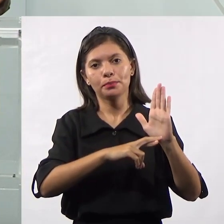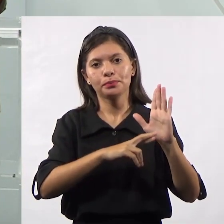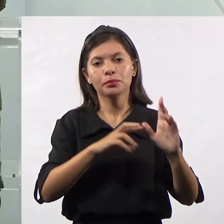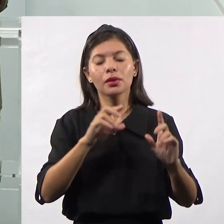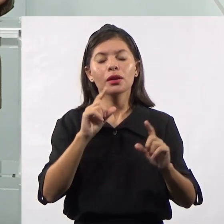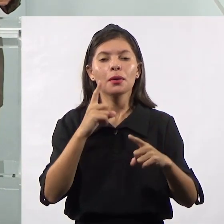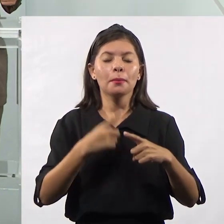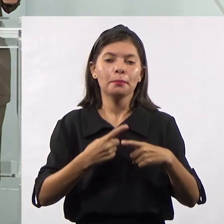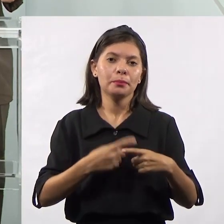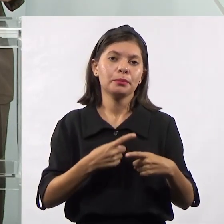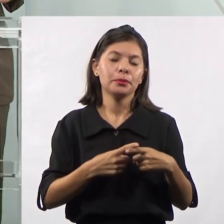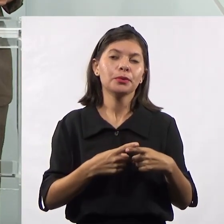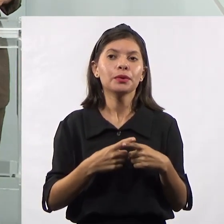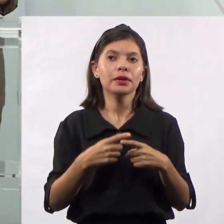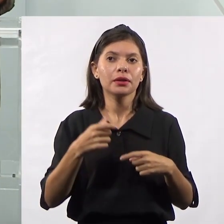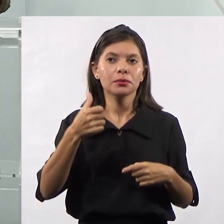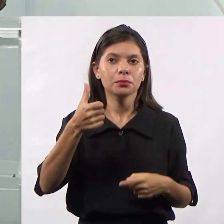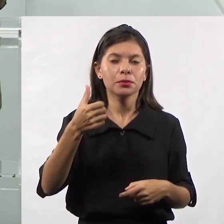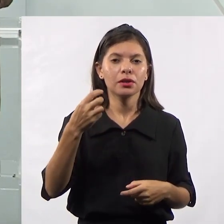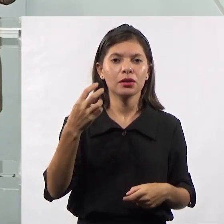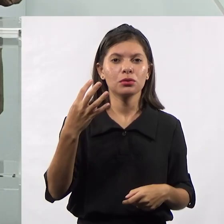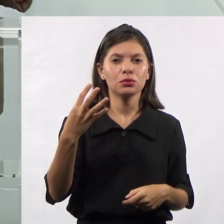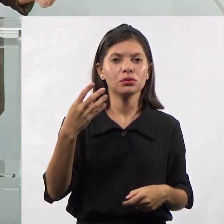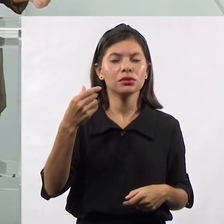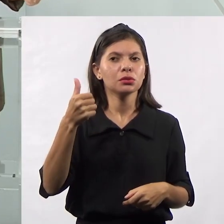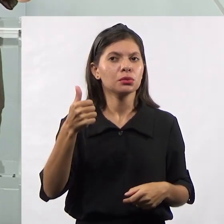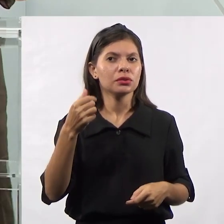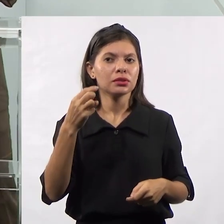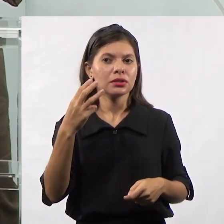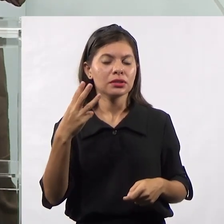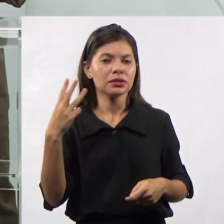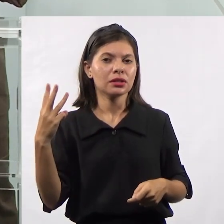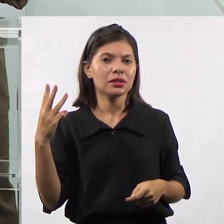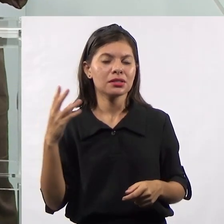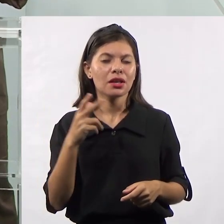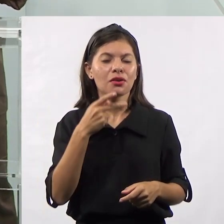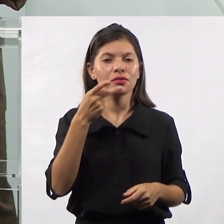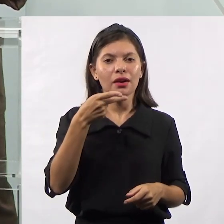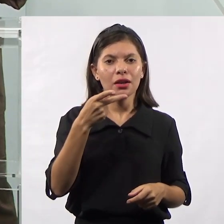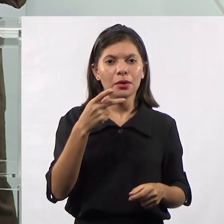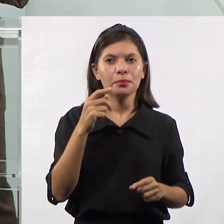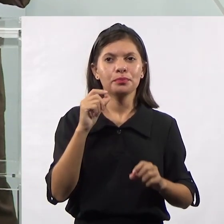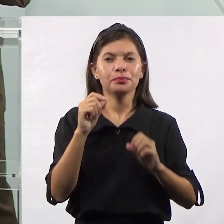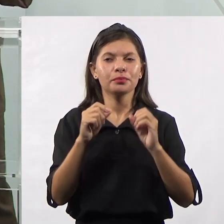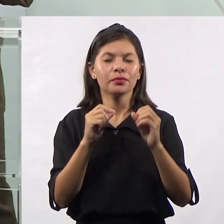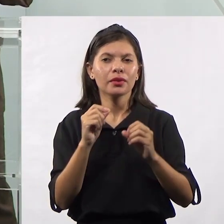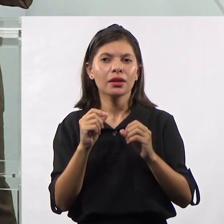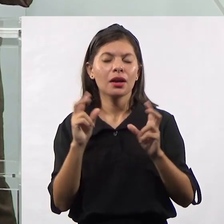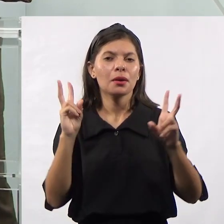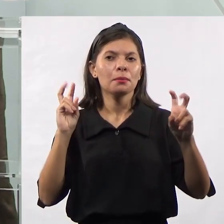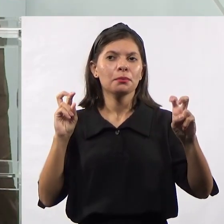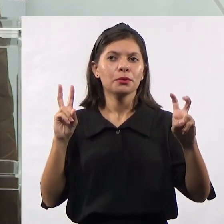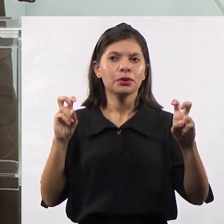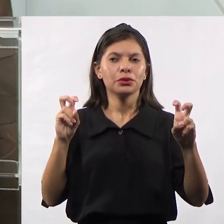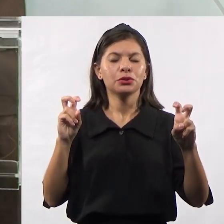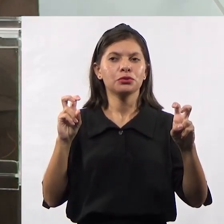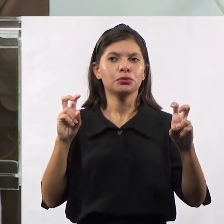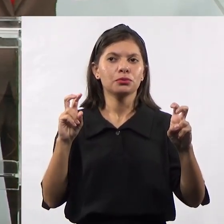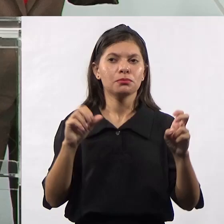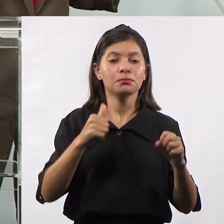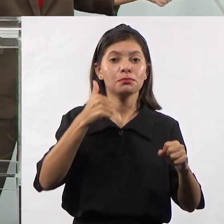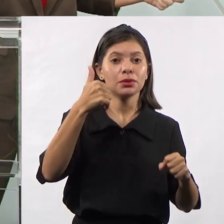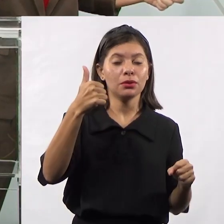tá? Porque a 14133 fala que se tiver algum motivo que autorize que vai ser mais vantajoso a